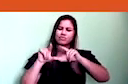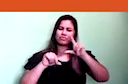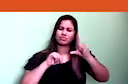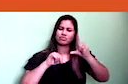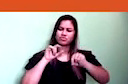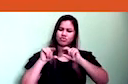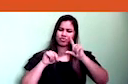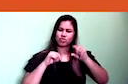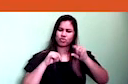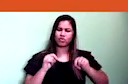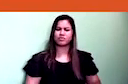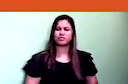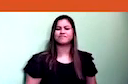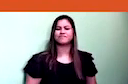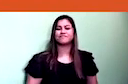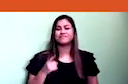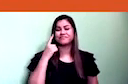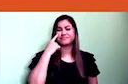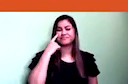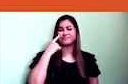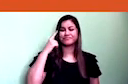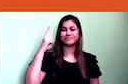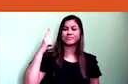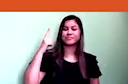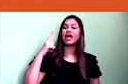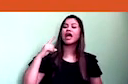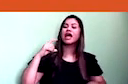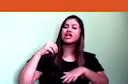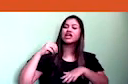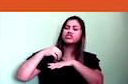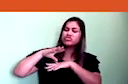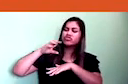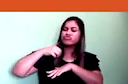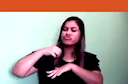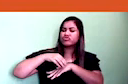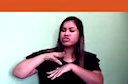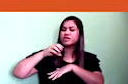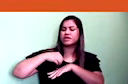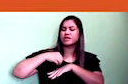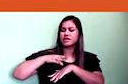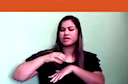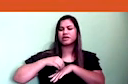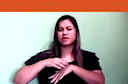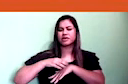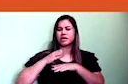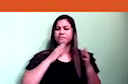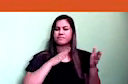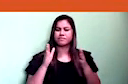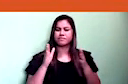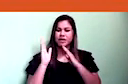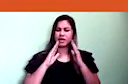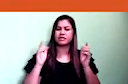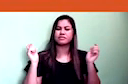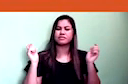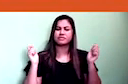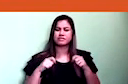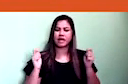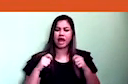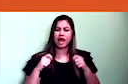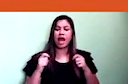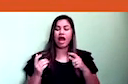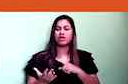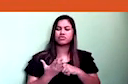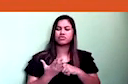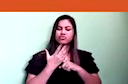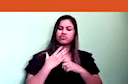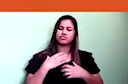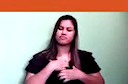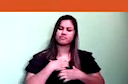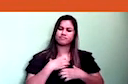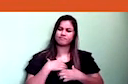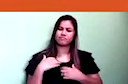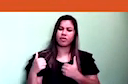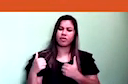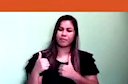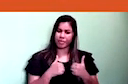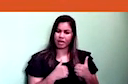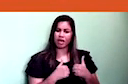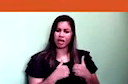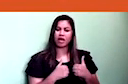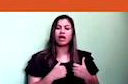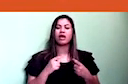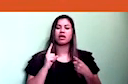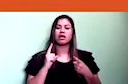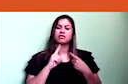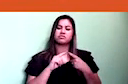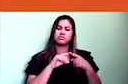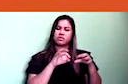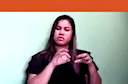Aqui algumas dicas, né, que a gente pode passar, né, para ter saúde emocional. É interessante que você